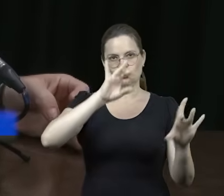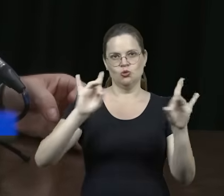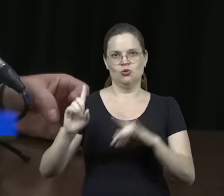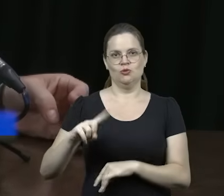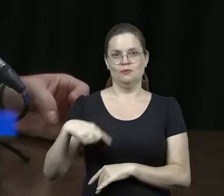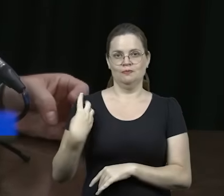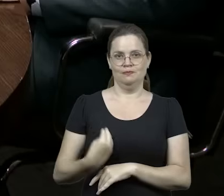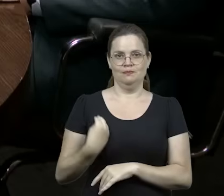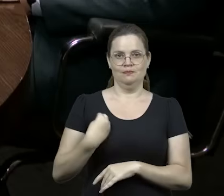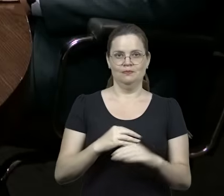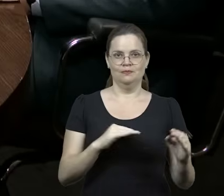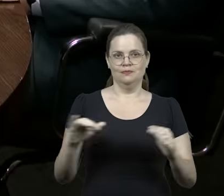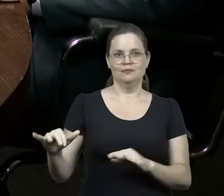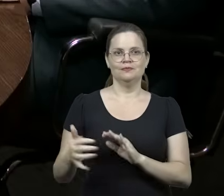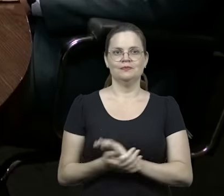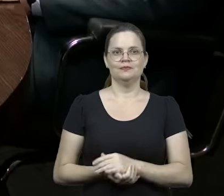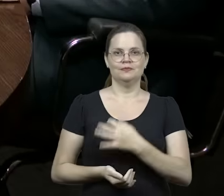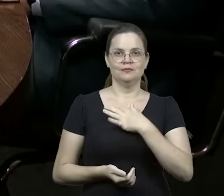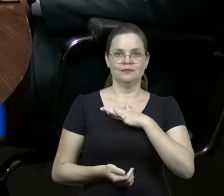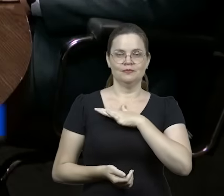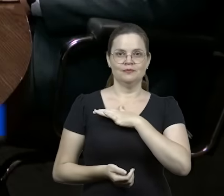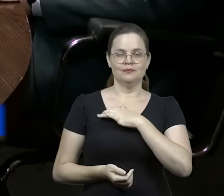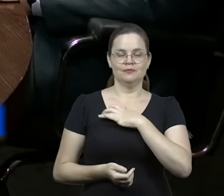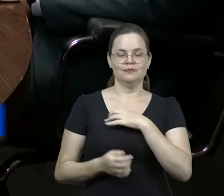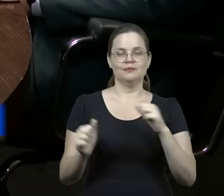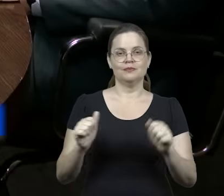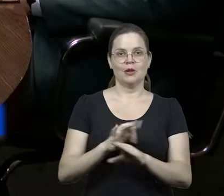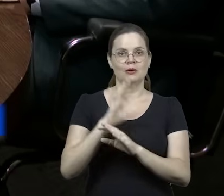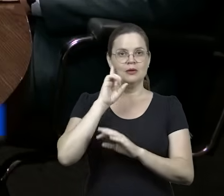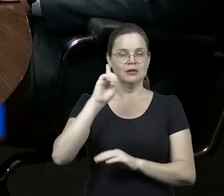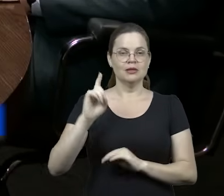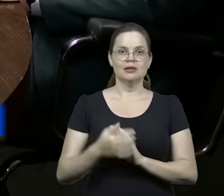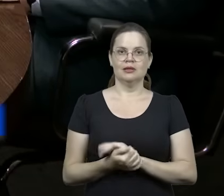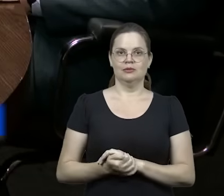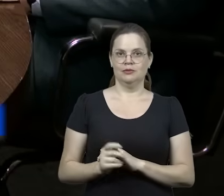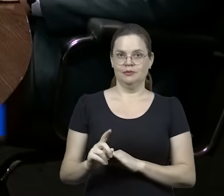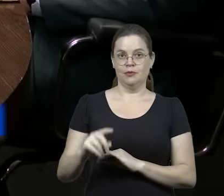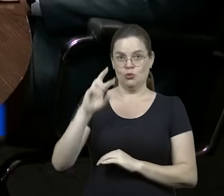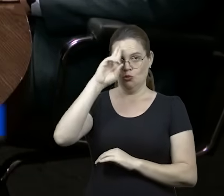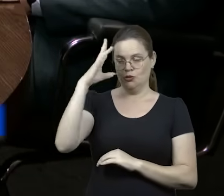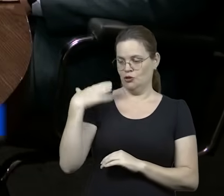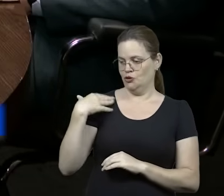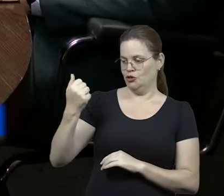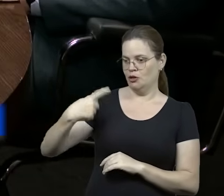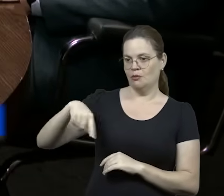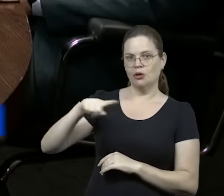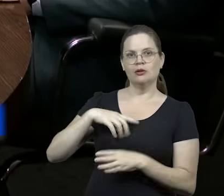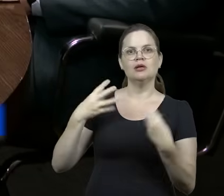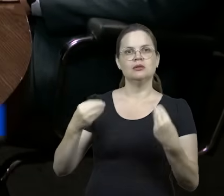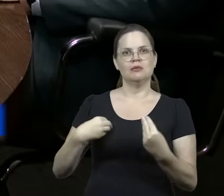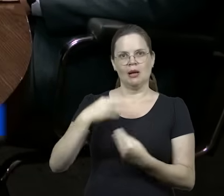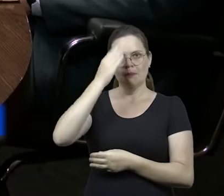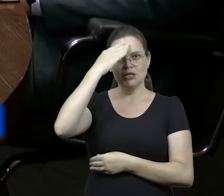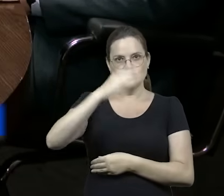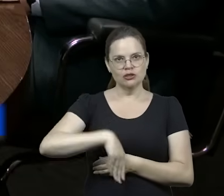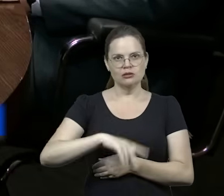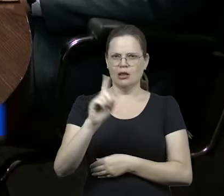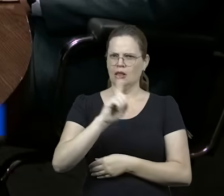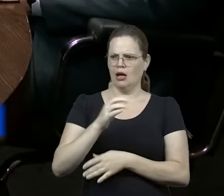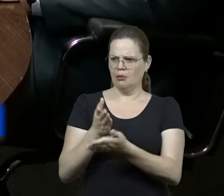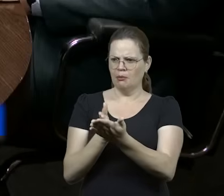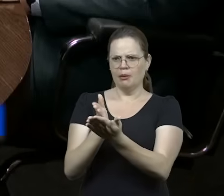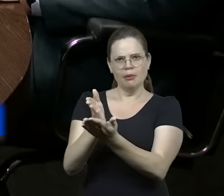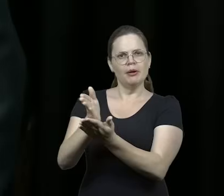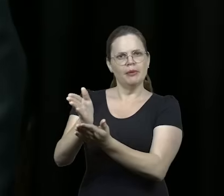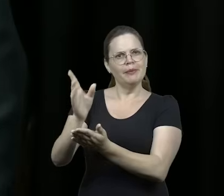vida. Né? Glória a Deus. Nosso chamado é para andar, é para caminhar. E